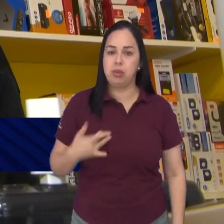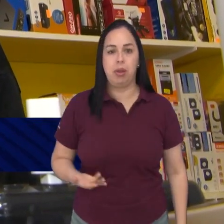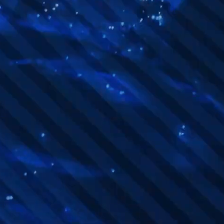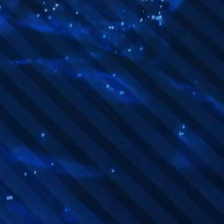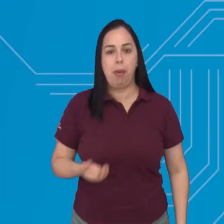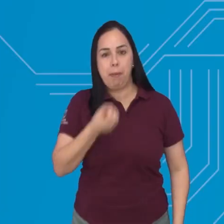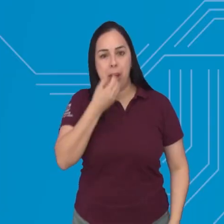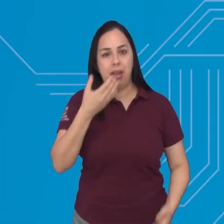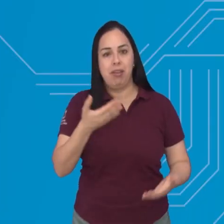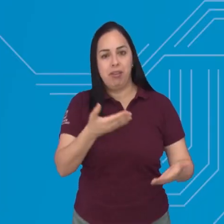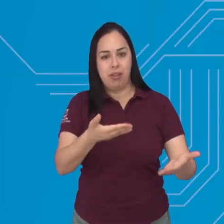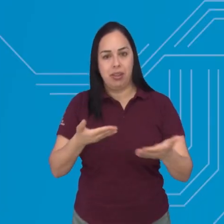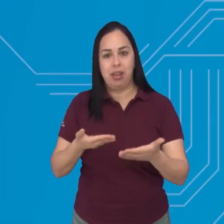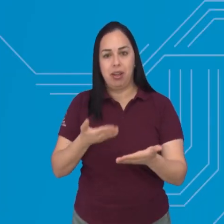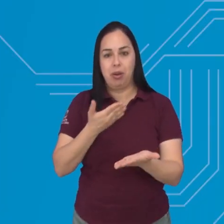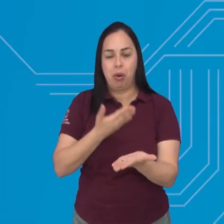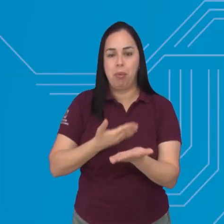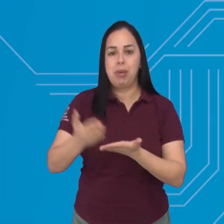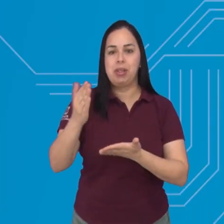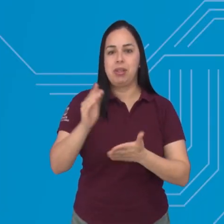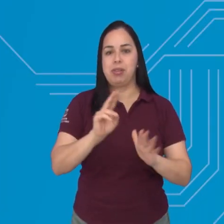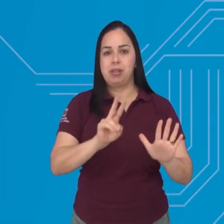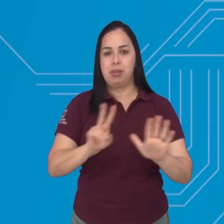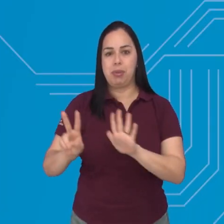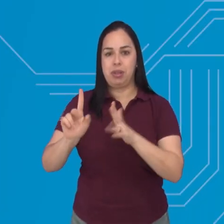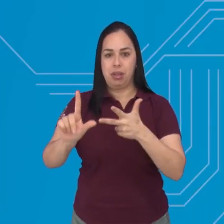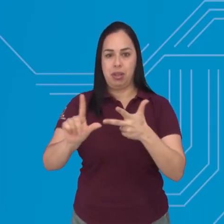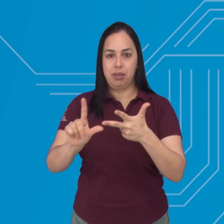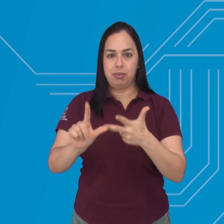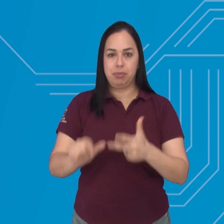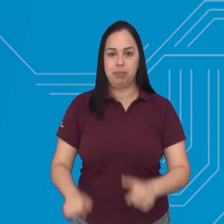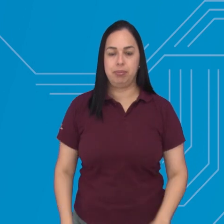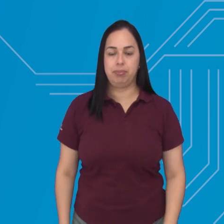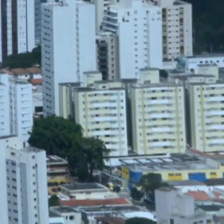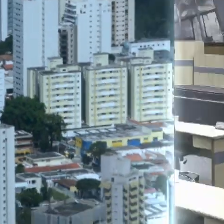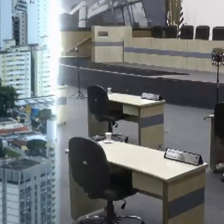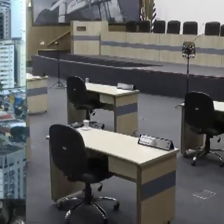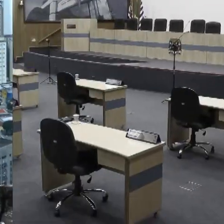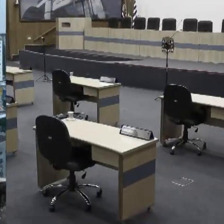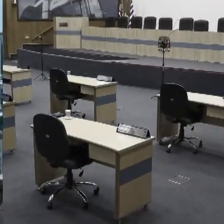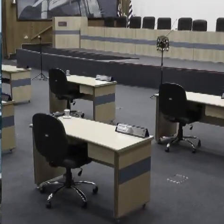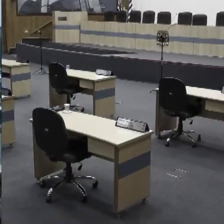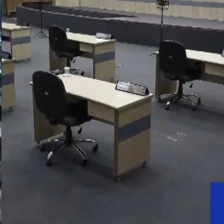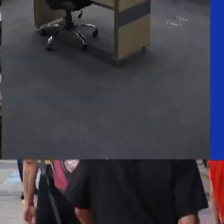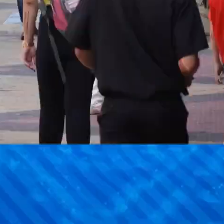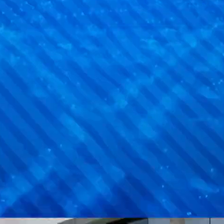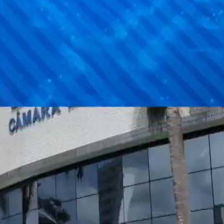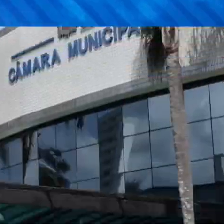consequências sérias. Seja muito bem-vindo. Está no ar o Semana Legislativa.